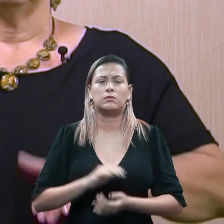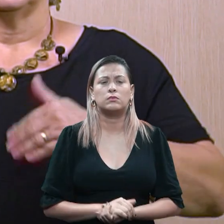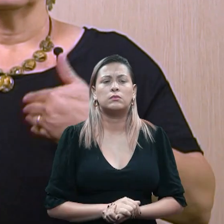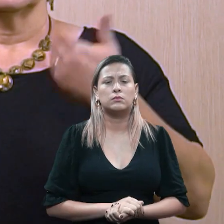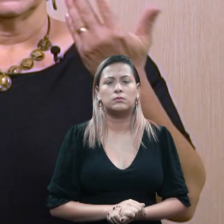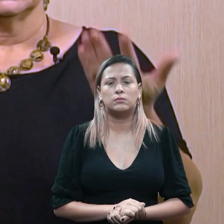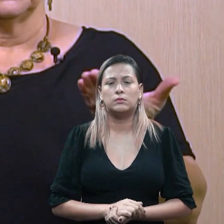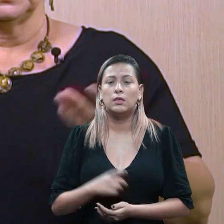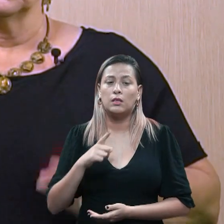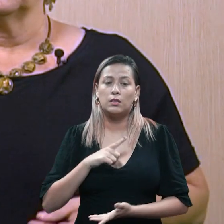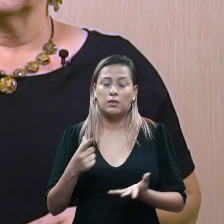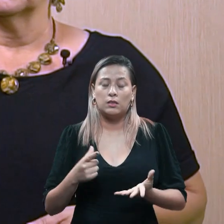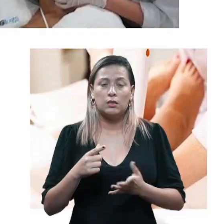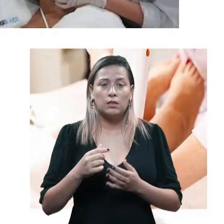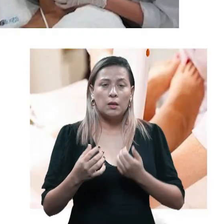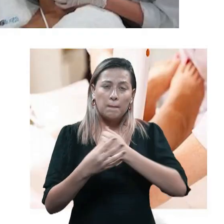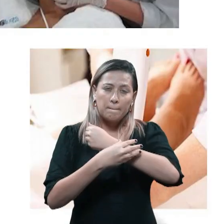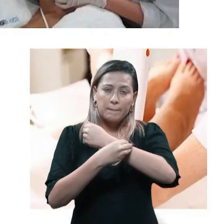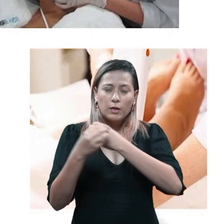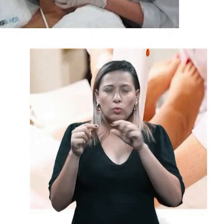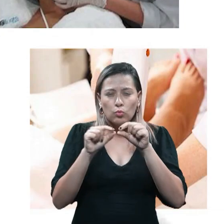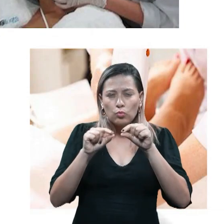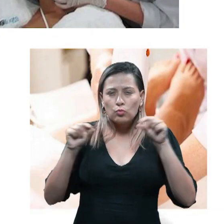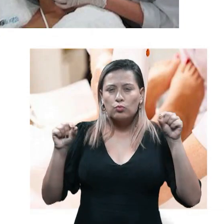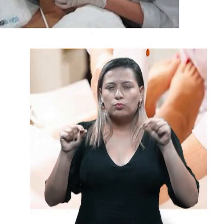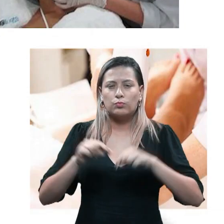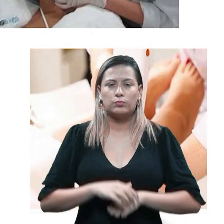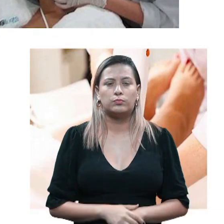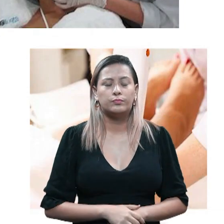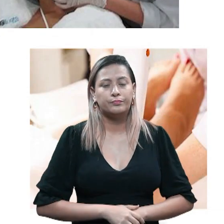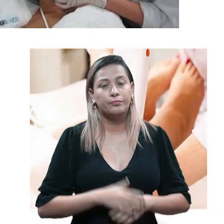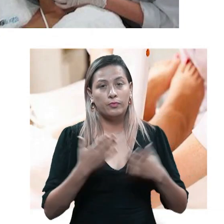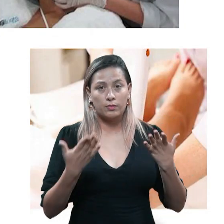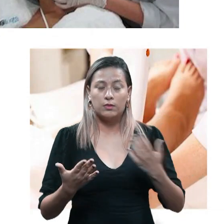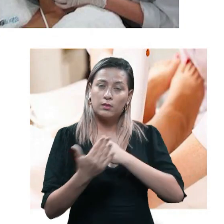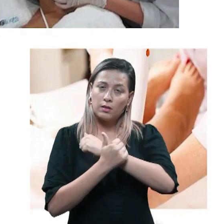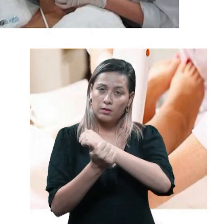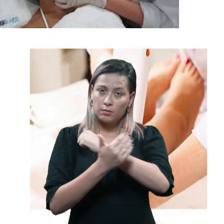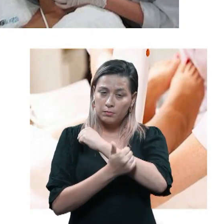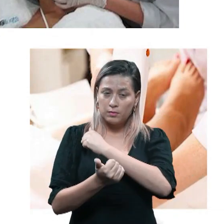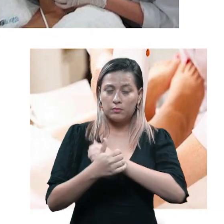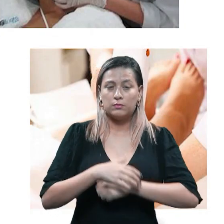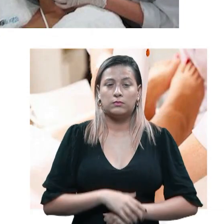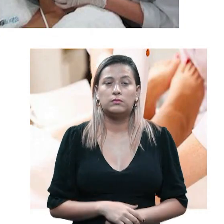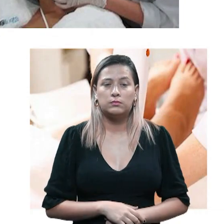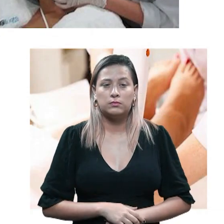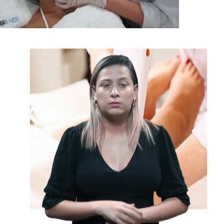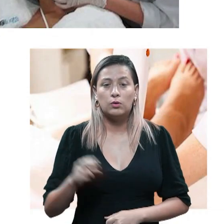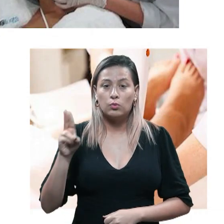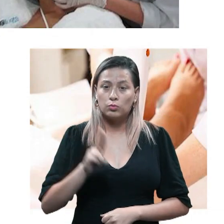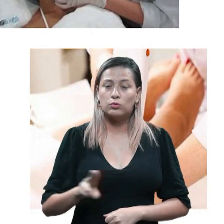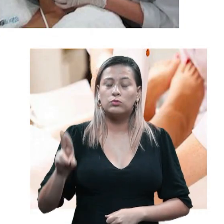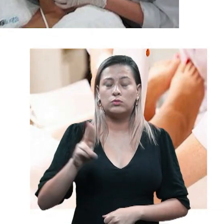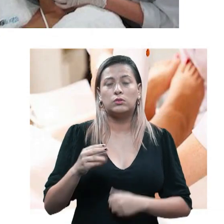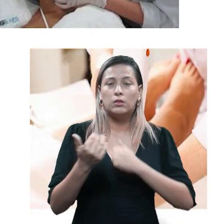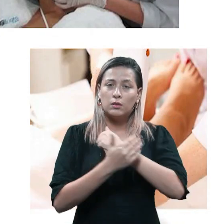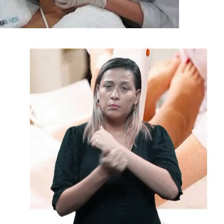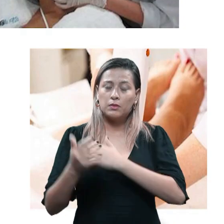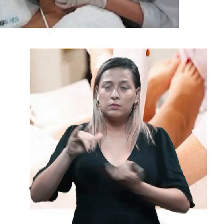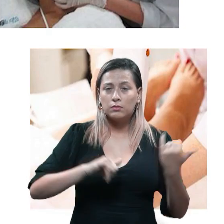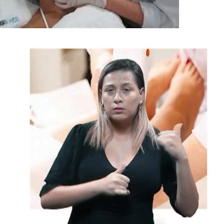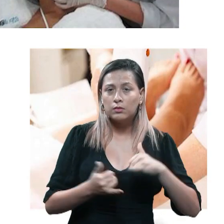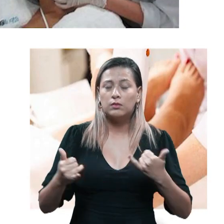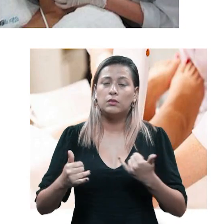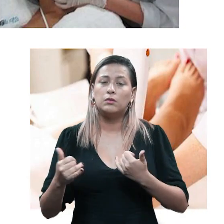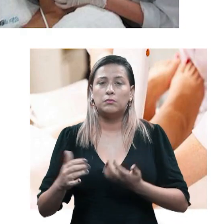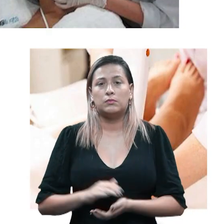resultando em pelos mais finos. Na depilação, é necessário o uso de depilatórios químicos que